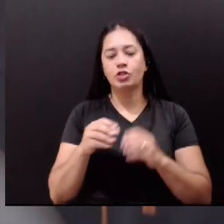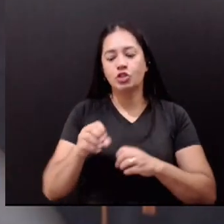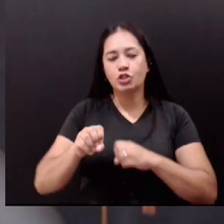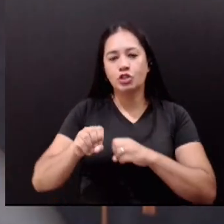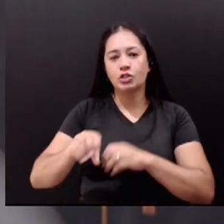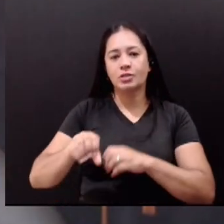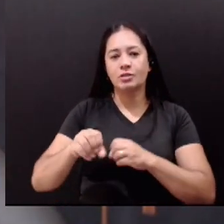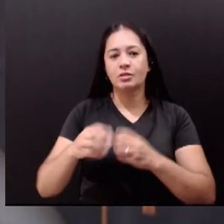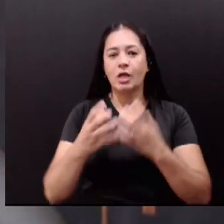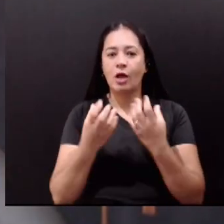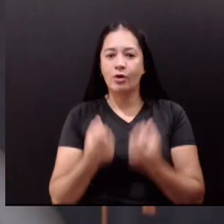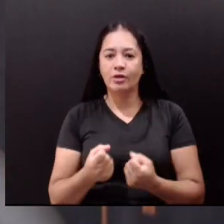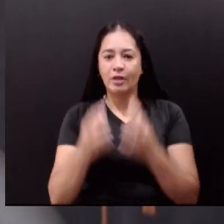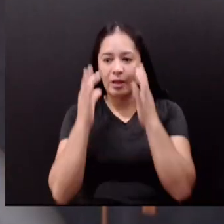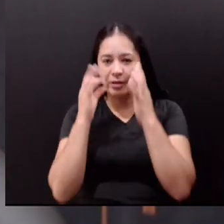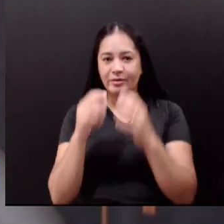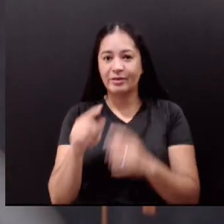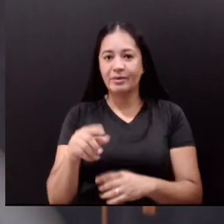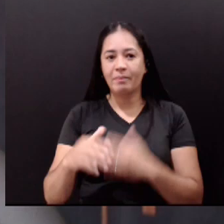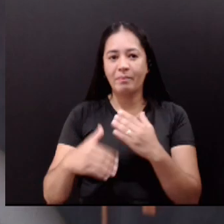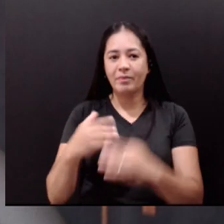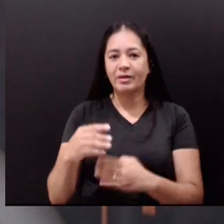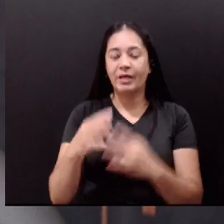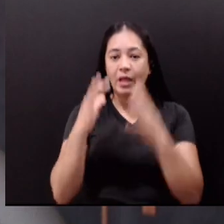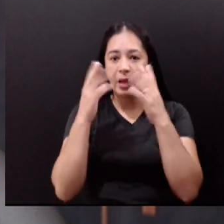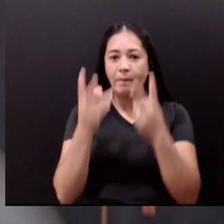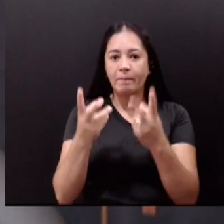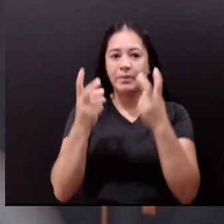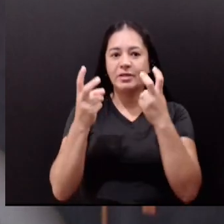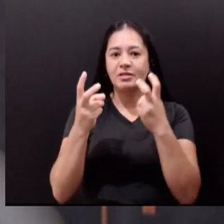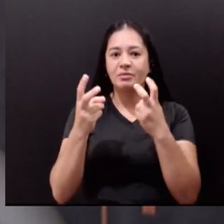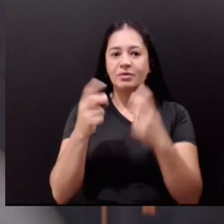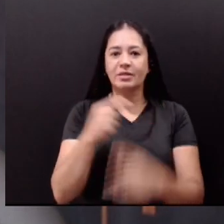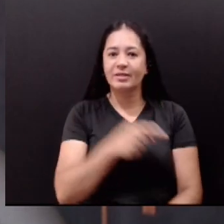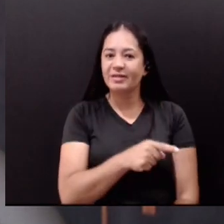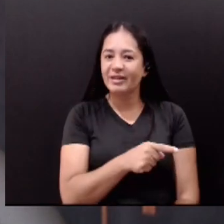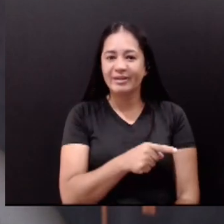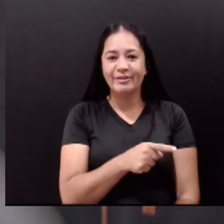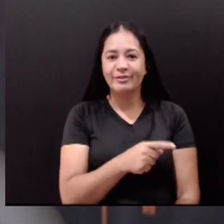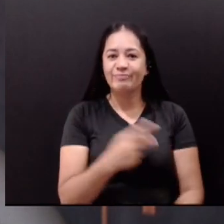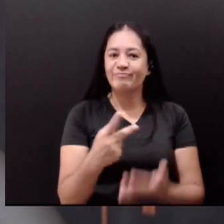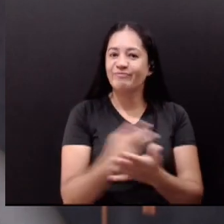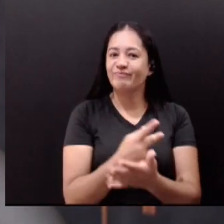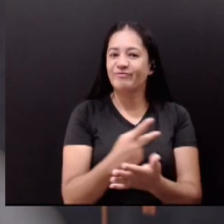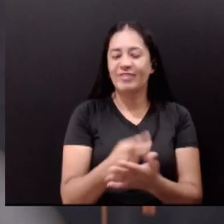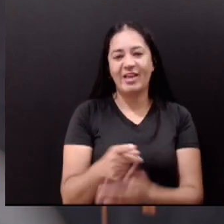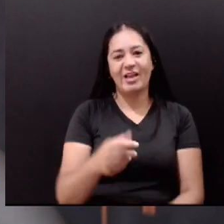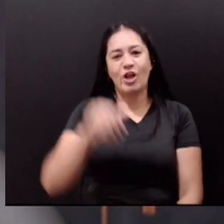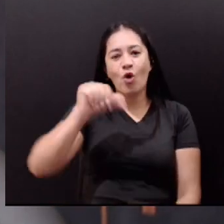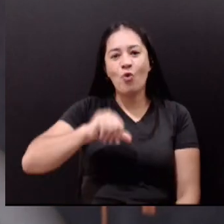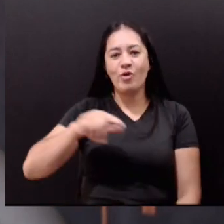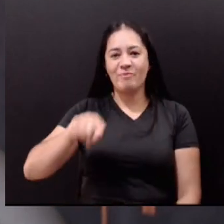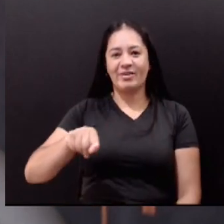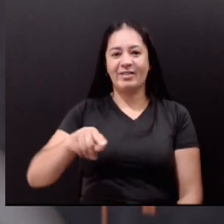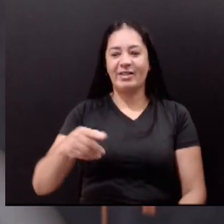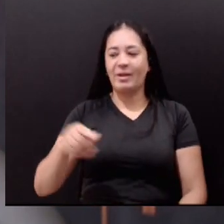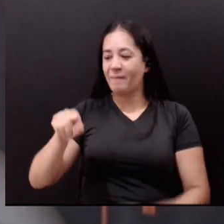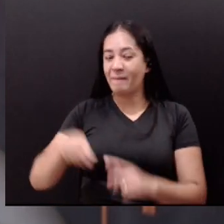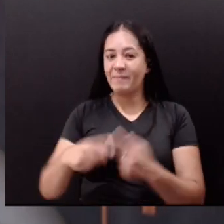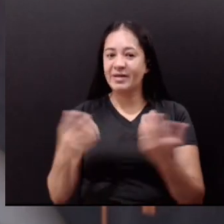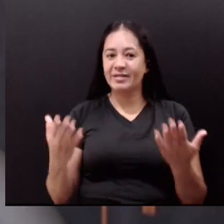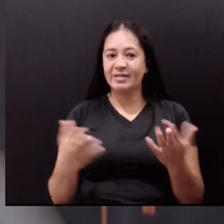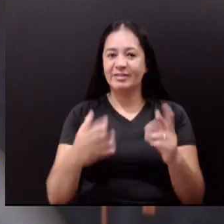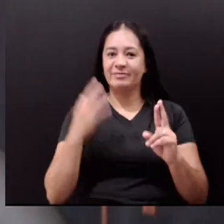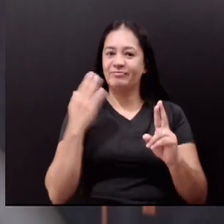ela enxergou toda essa situação, que aquilo não estava fazendo bem para ela e que aquilo ali não a representava. Mas